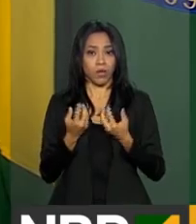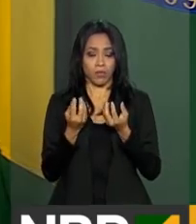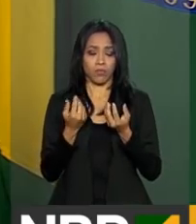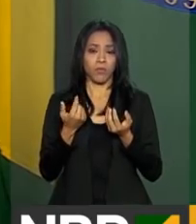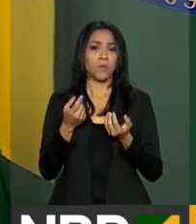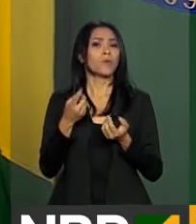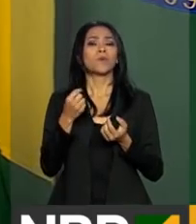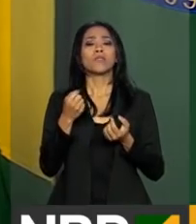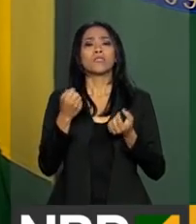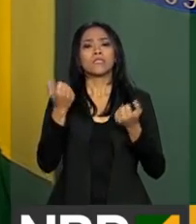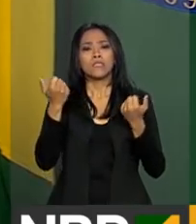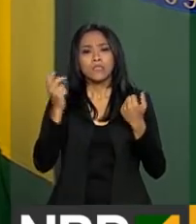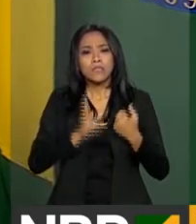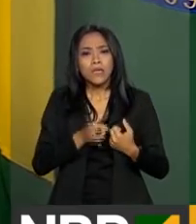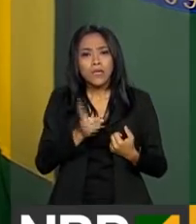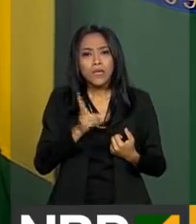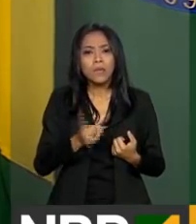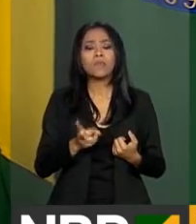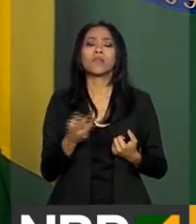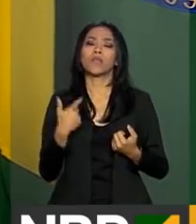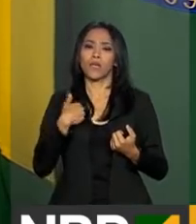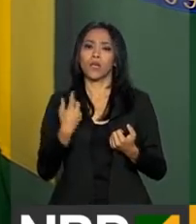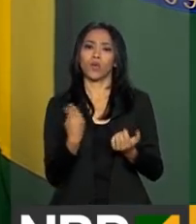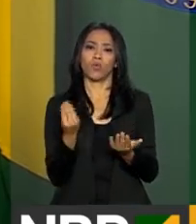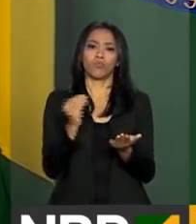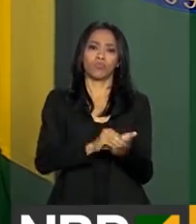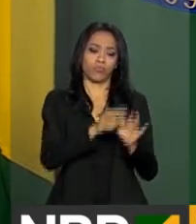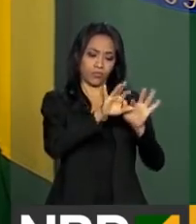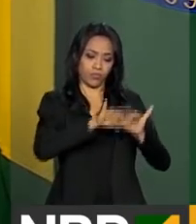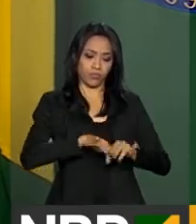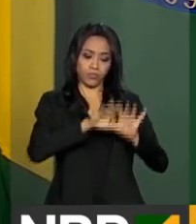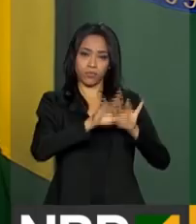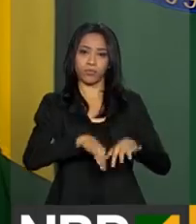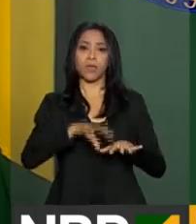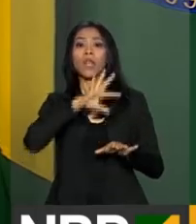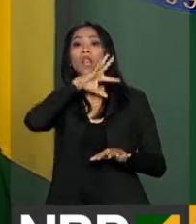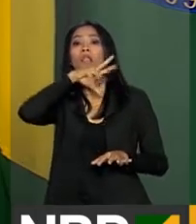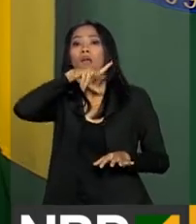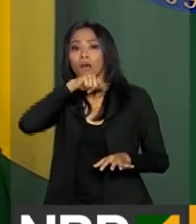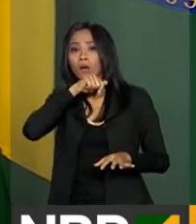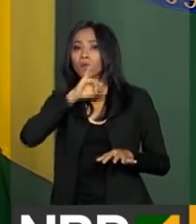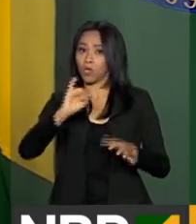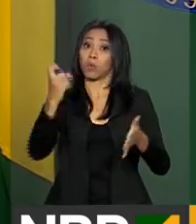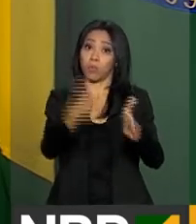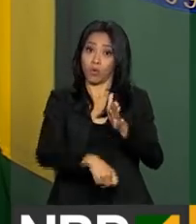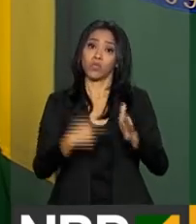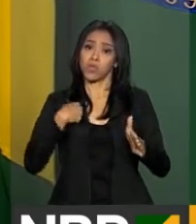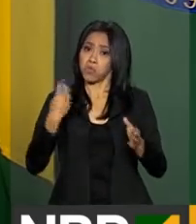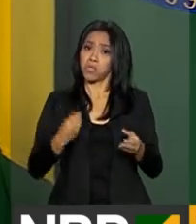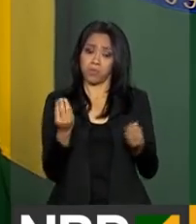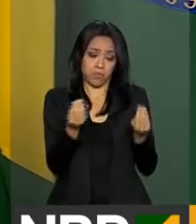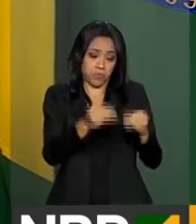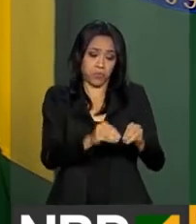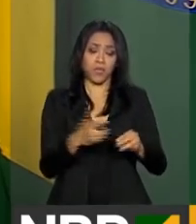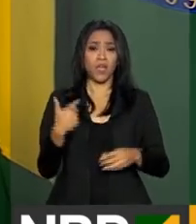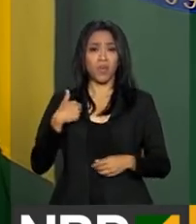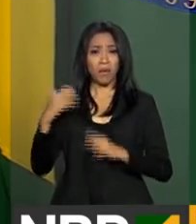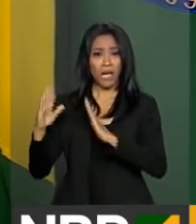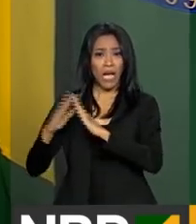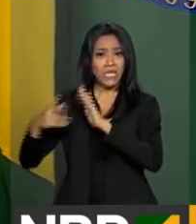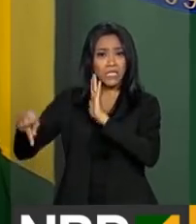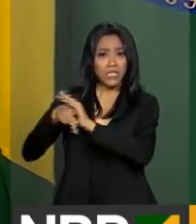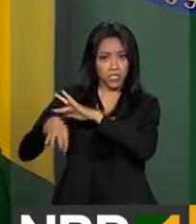várias declarações do imposto sobre a renda eu não tenho casa de praia